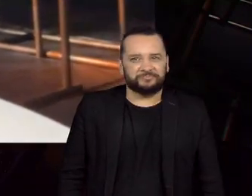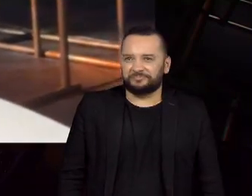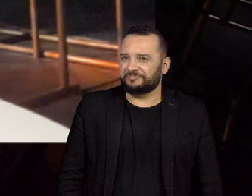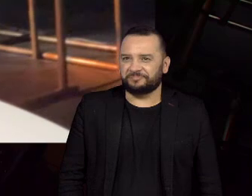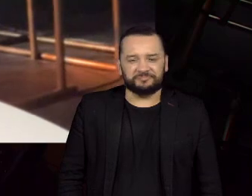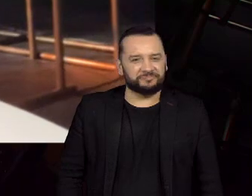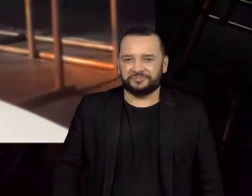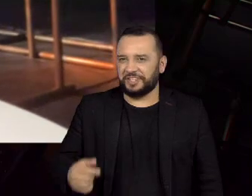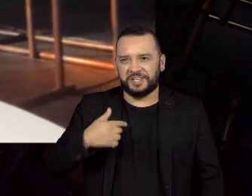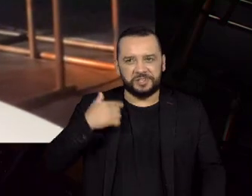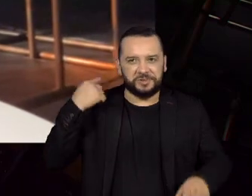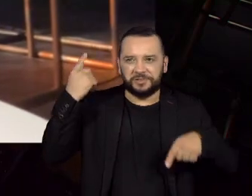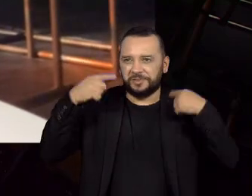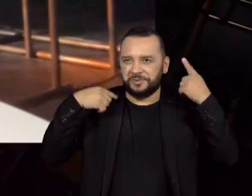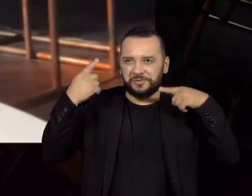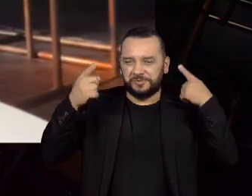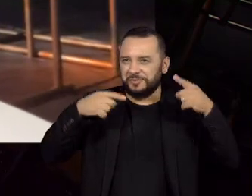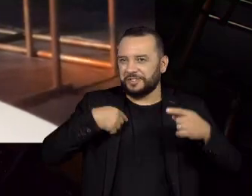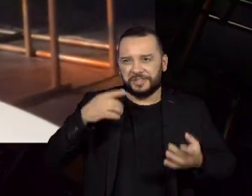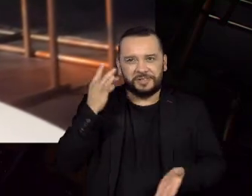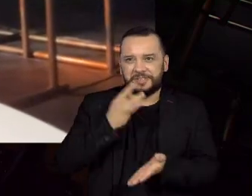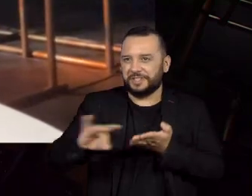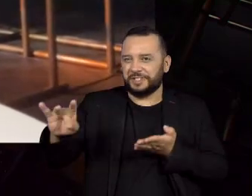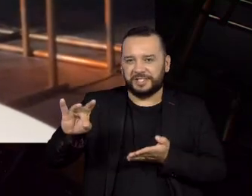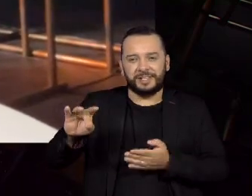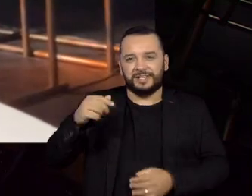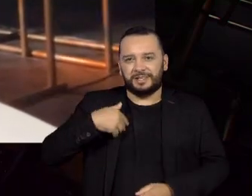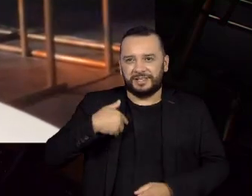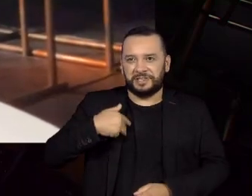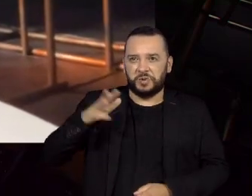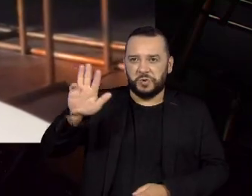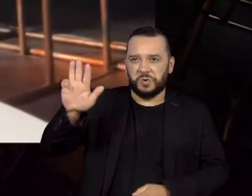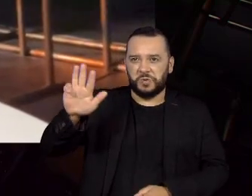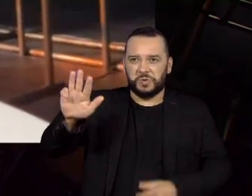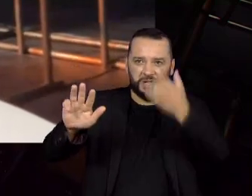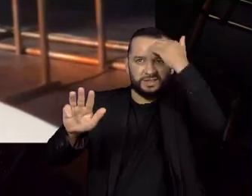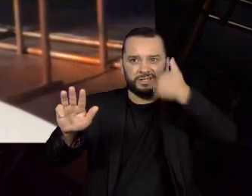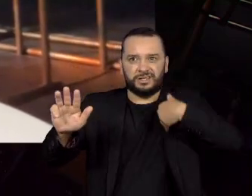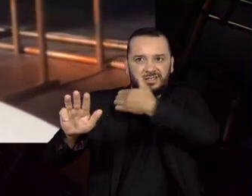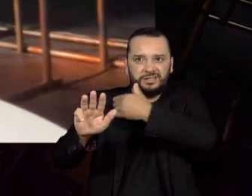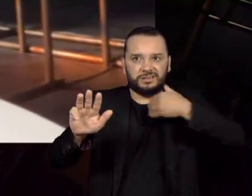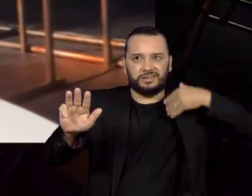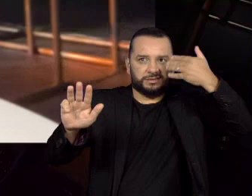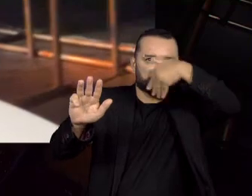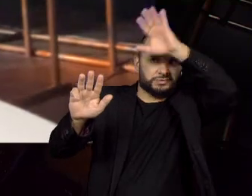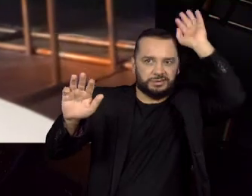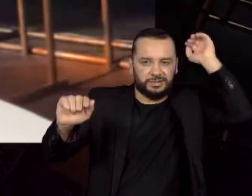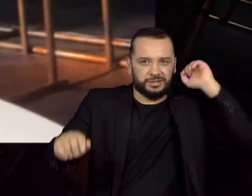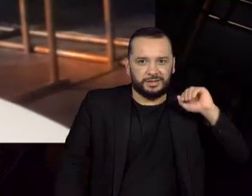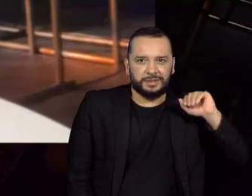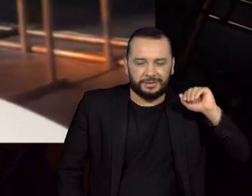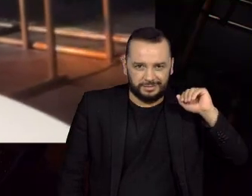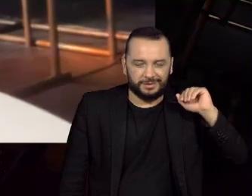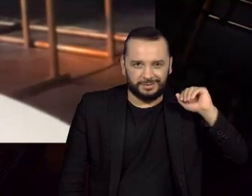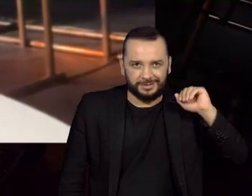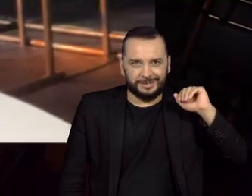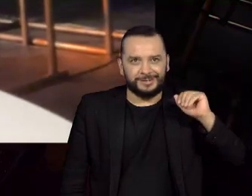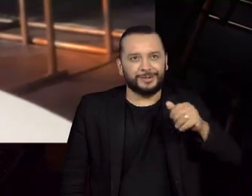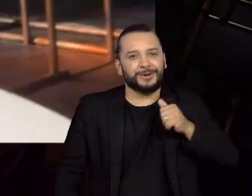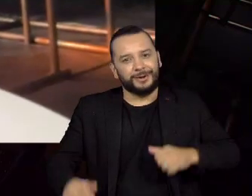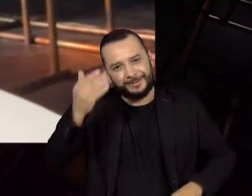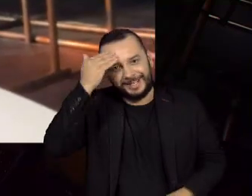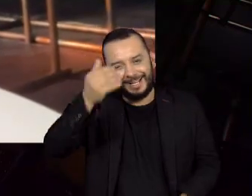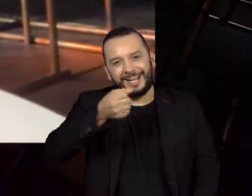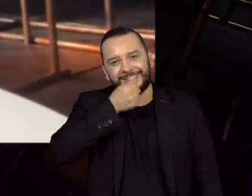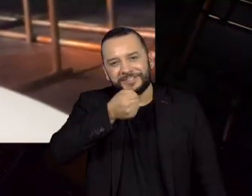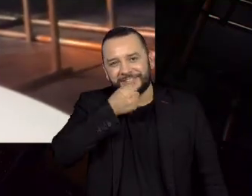pesadelo, não. Ele está no rol daqueles do Pai Nosso, que eu estou rezando para não acontecer. Eu vou tentar o sonho. Obrigado pela